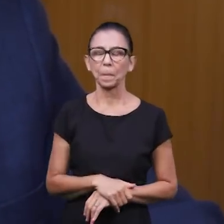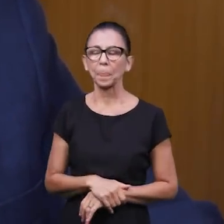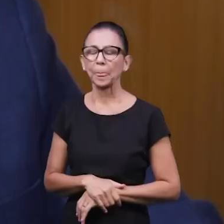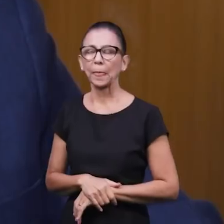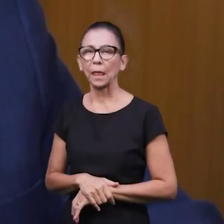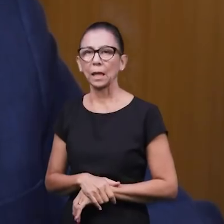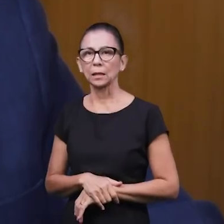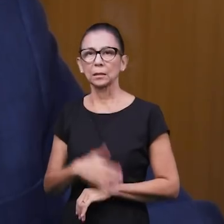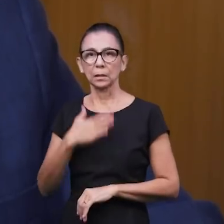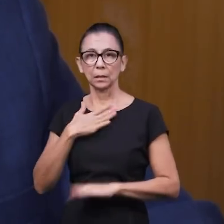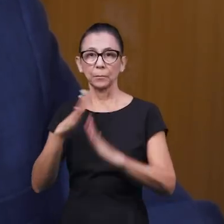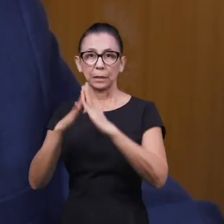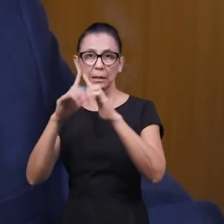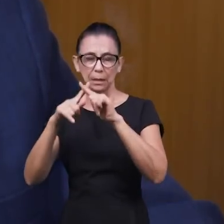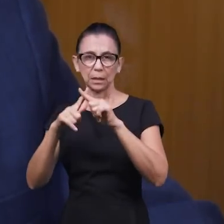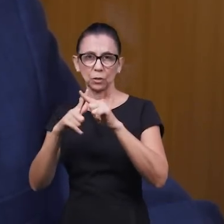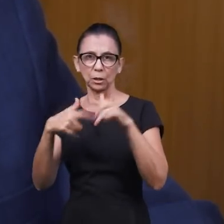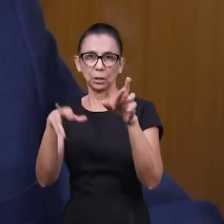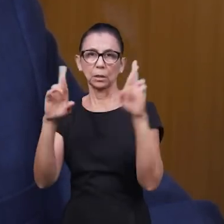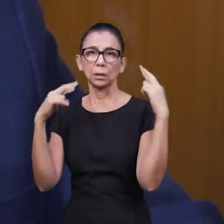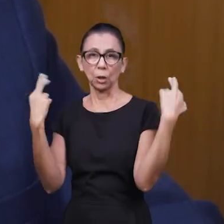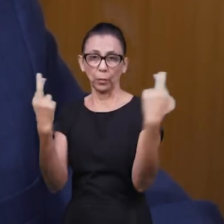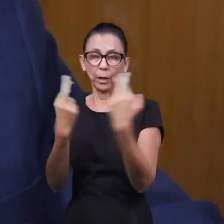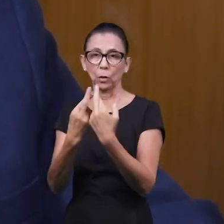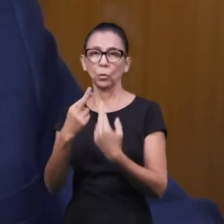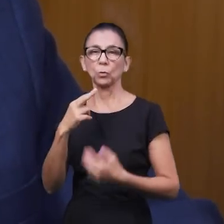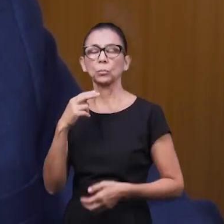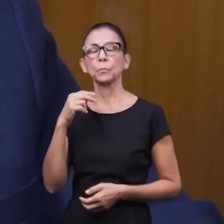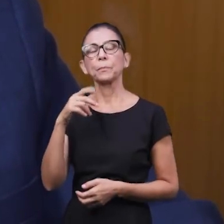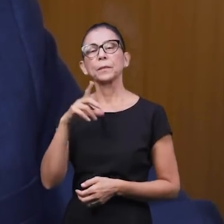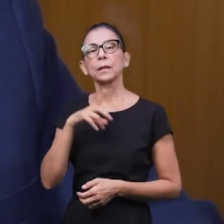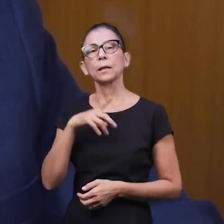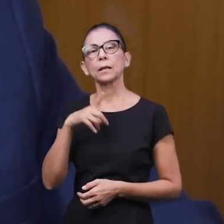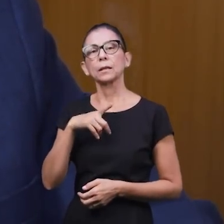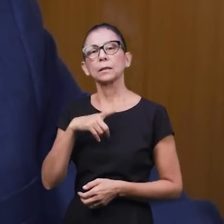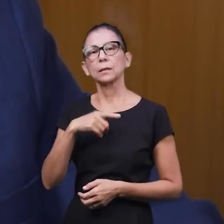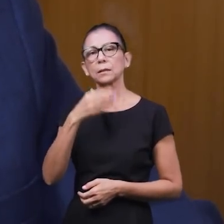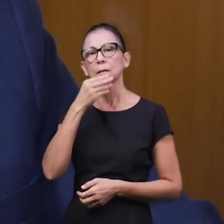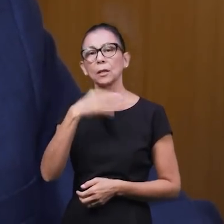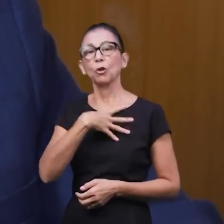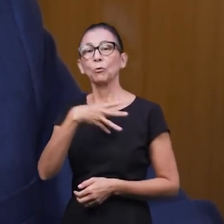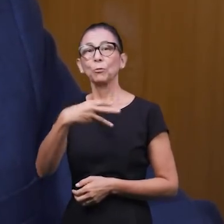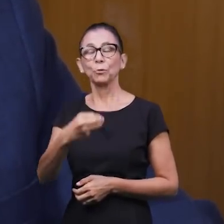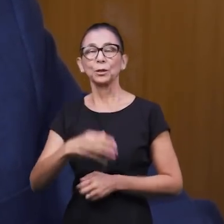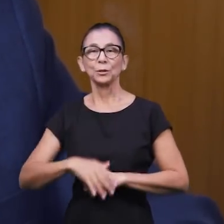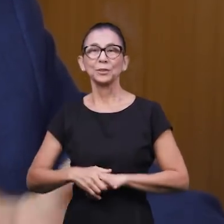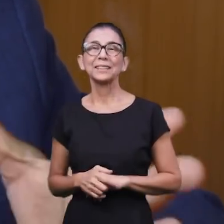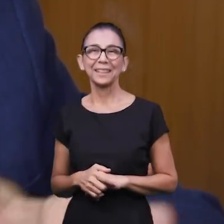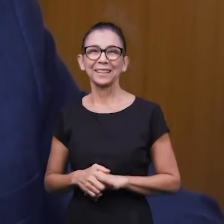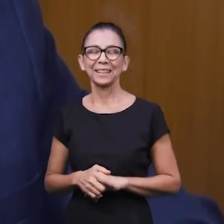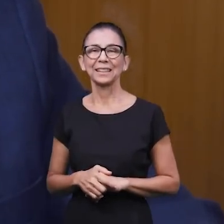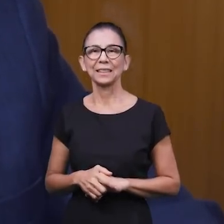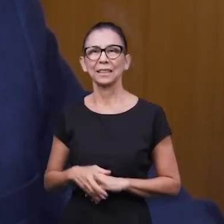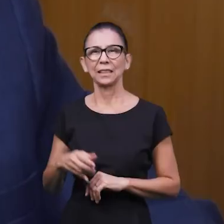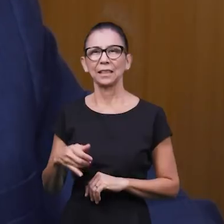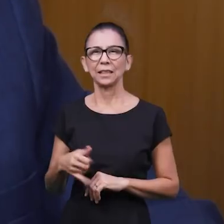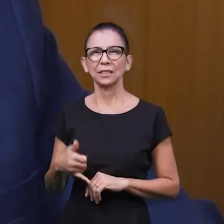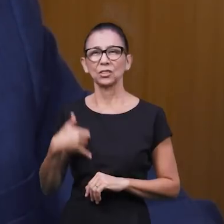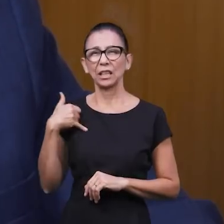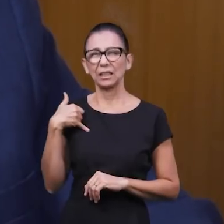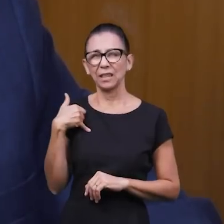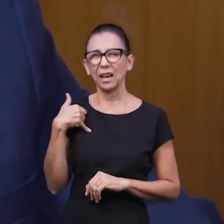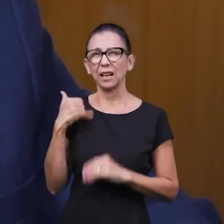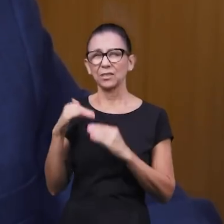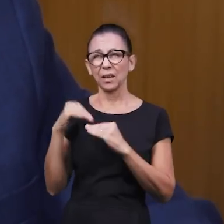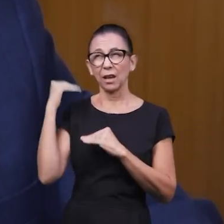dela, Abraão. Nasceu Abraão depois de 22 anos de oração. O Senhor fez um milagre, nasceu e